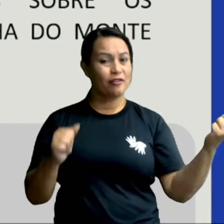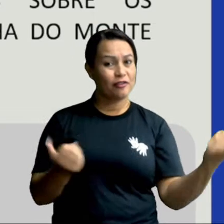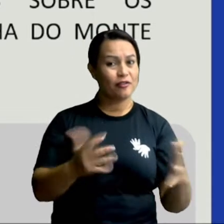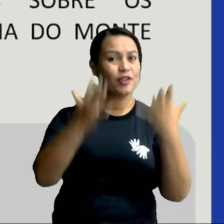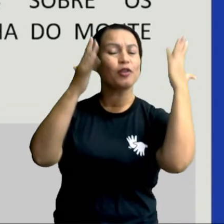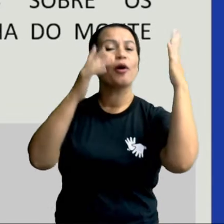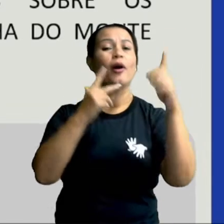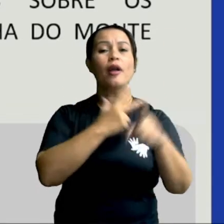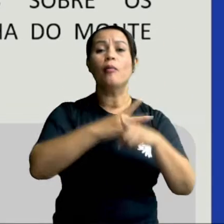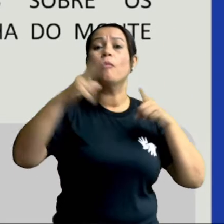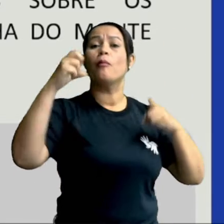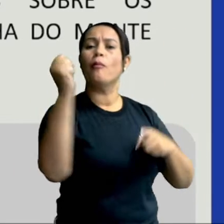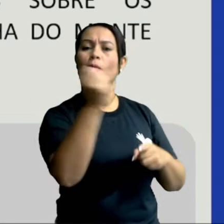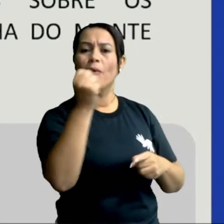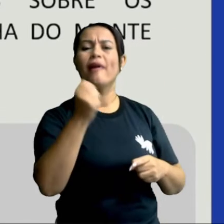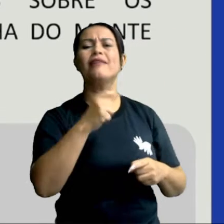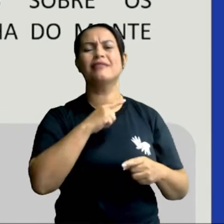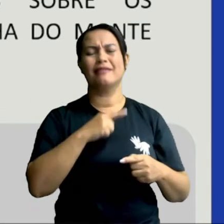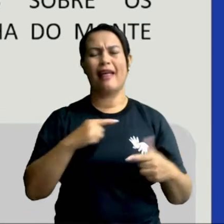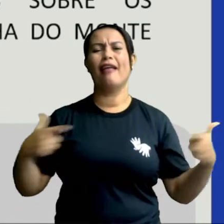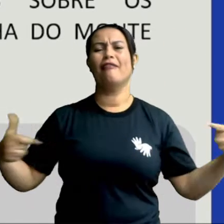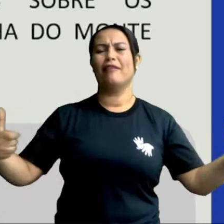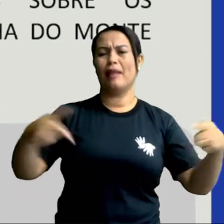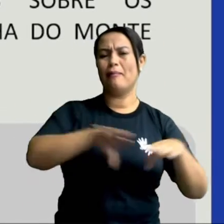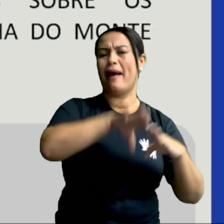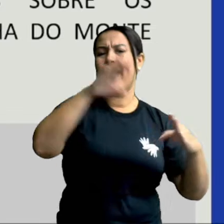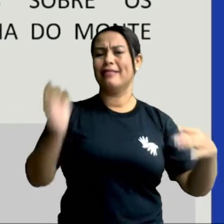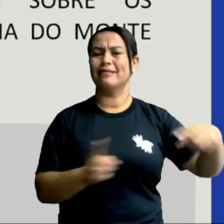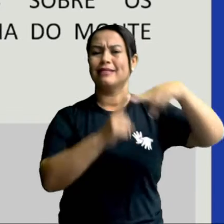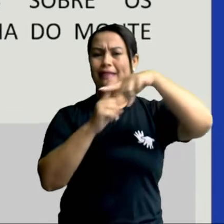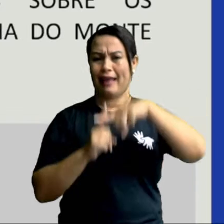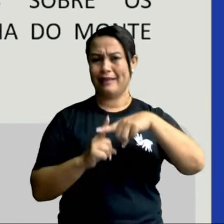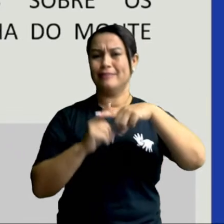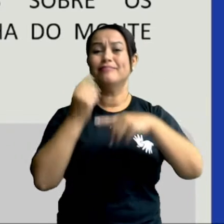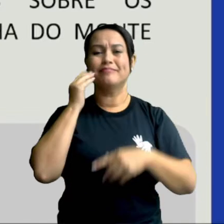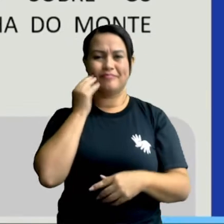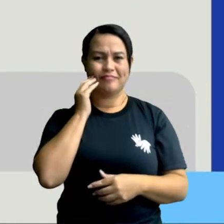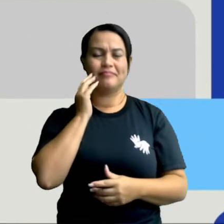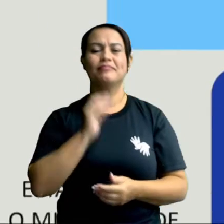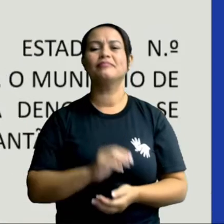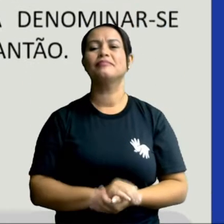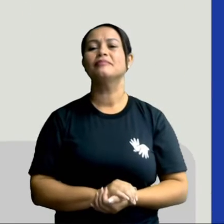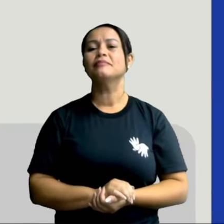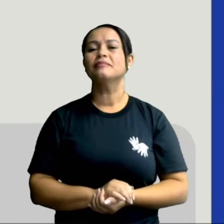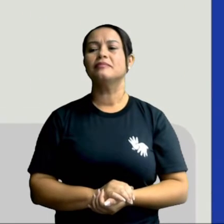dos pernambucanos sobre os holandeses na Batalha do Monte das Tabocas.